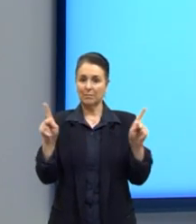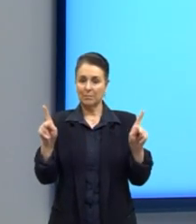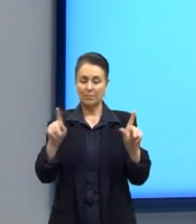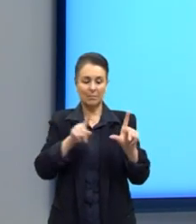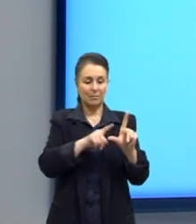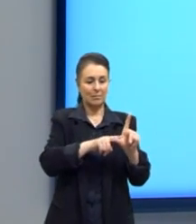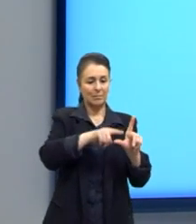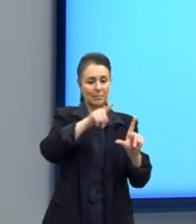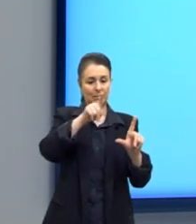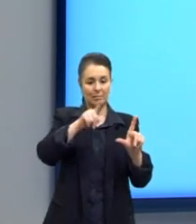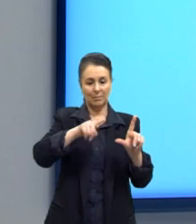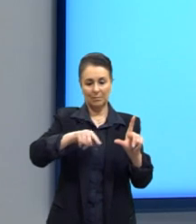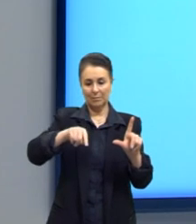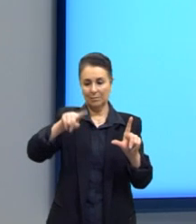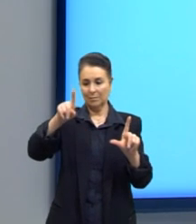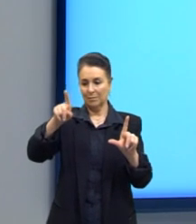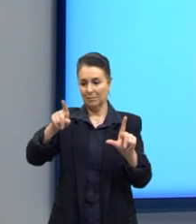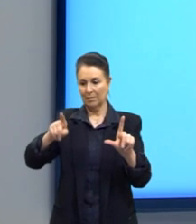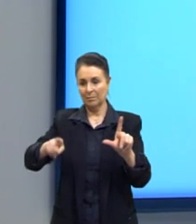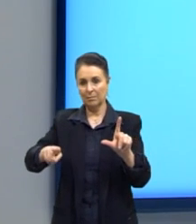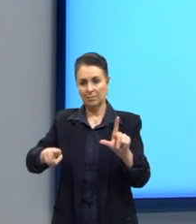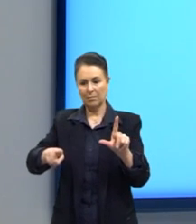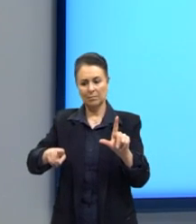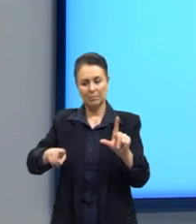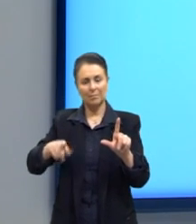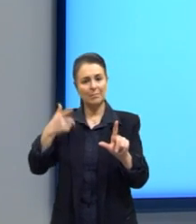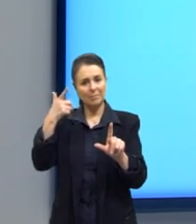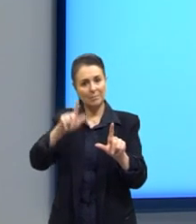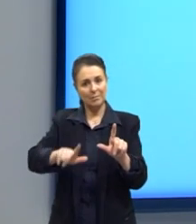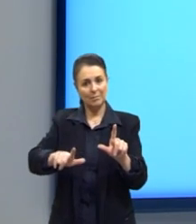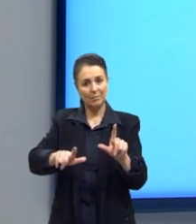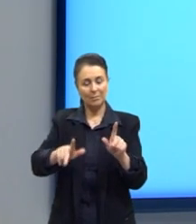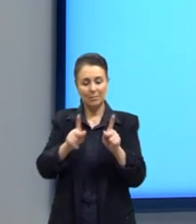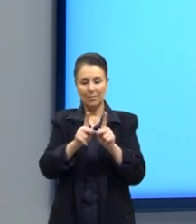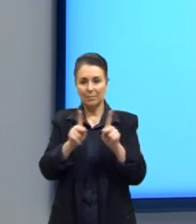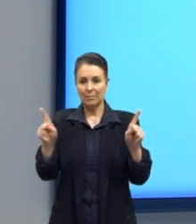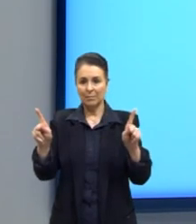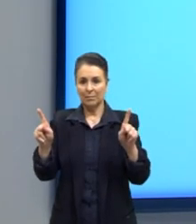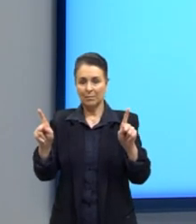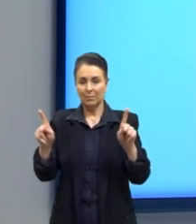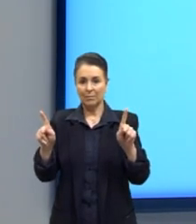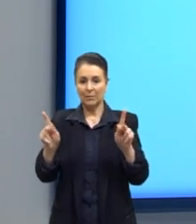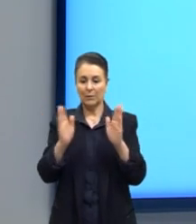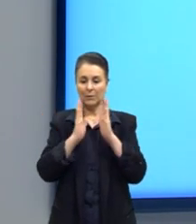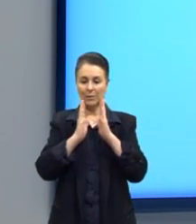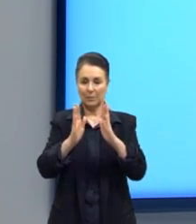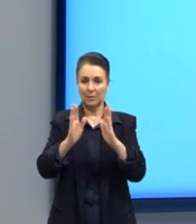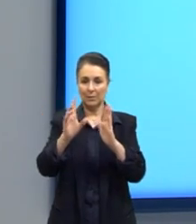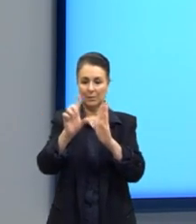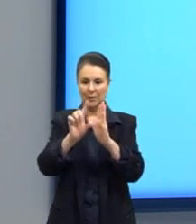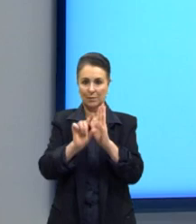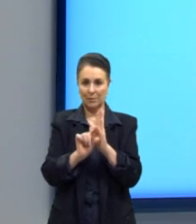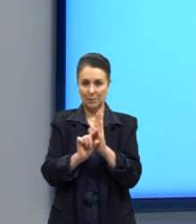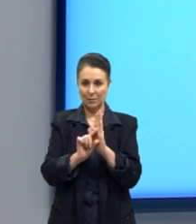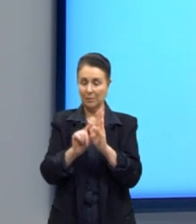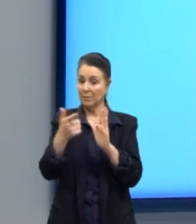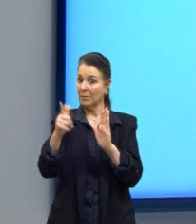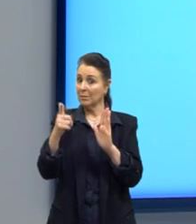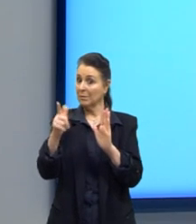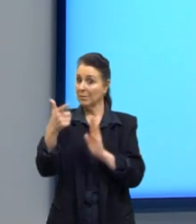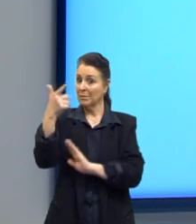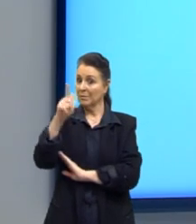ondulatório ele vai se repetir e nós chamamos de período né o menor intervalo em que não ocorre essa